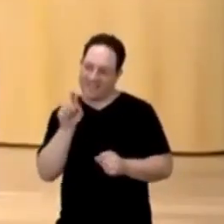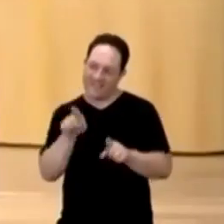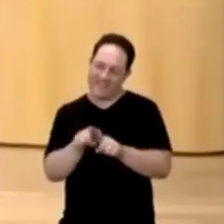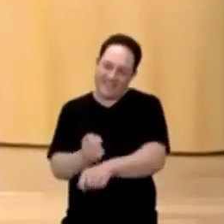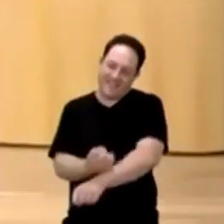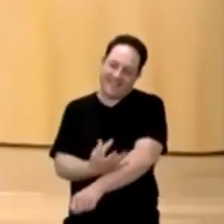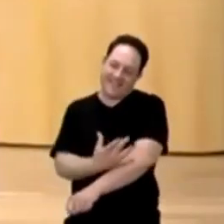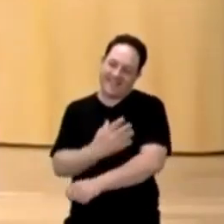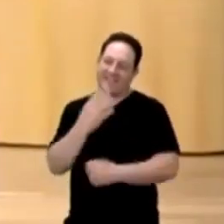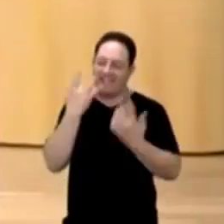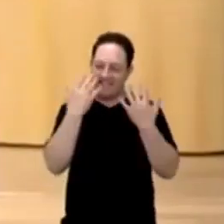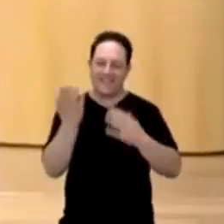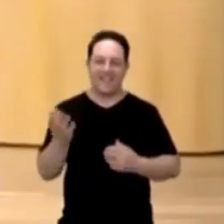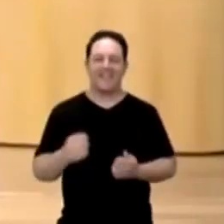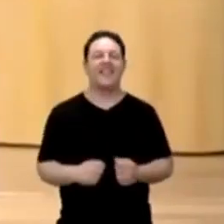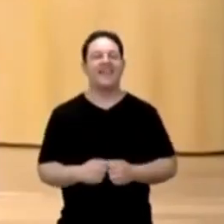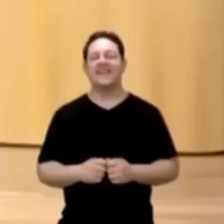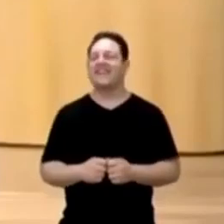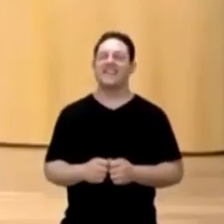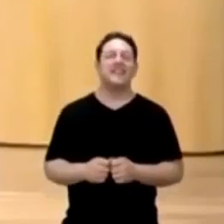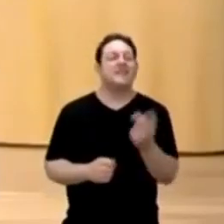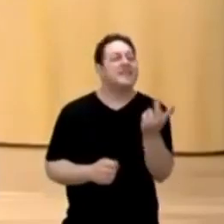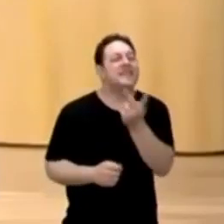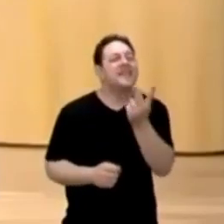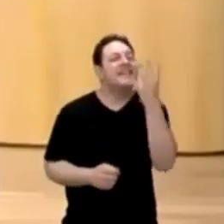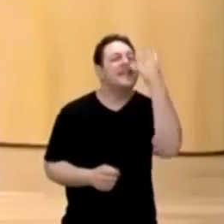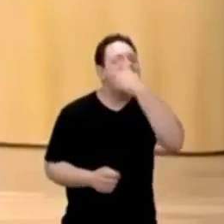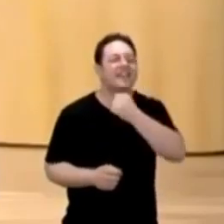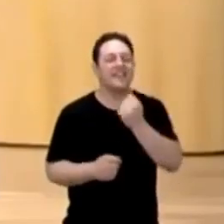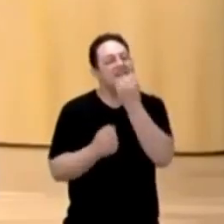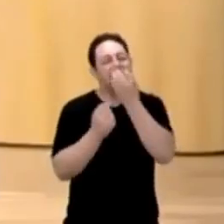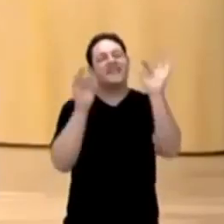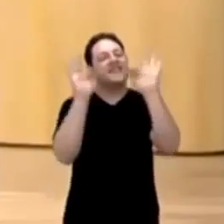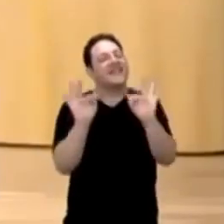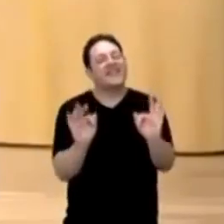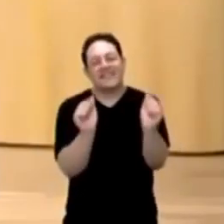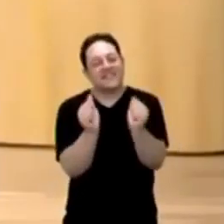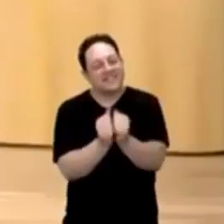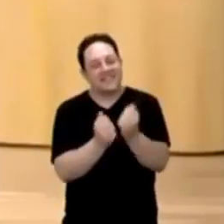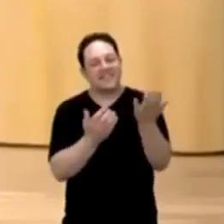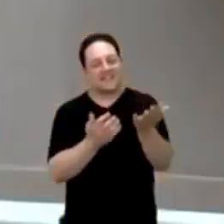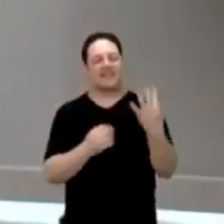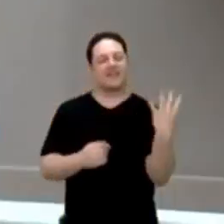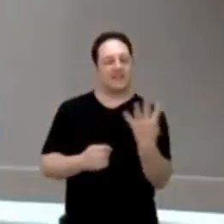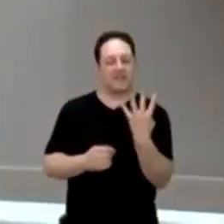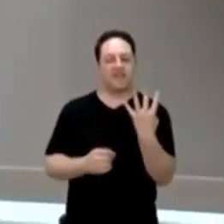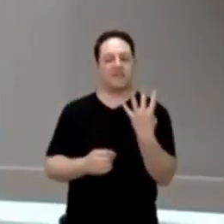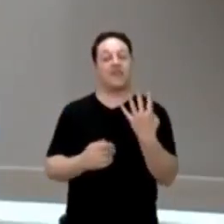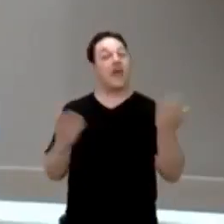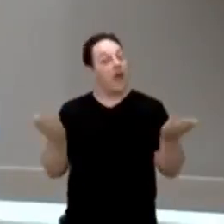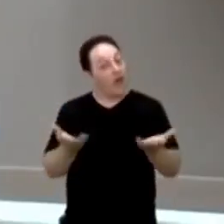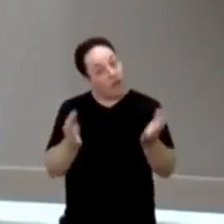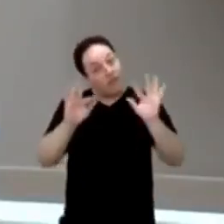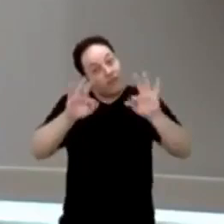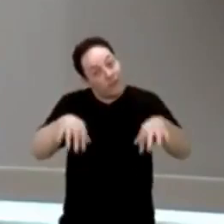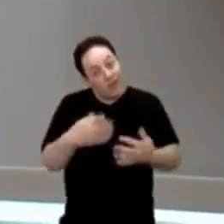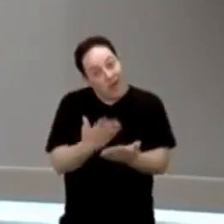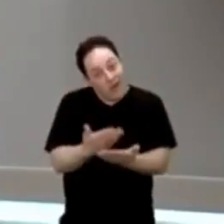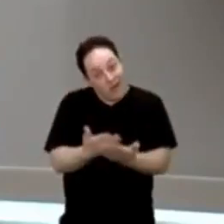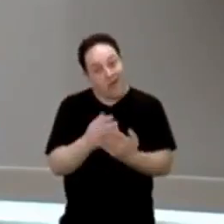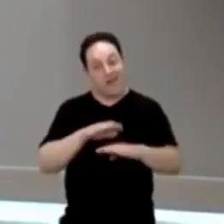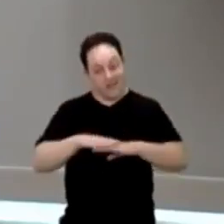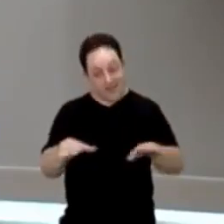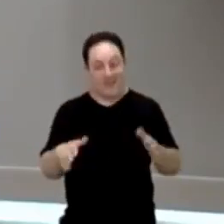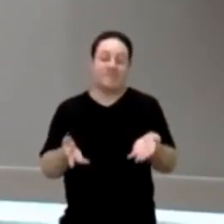emocionado. Vocês são lindos e lindas, eu estou muito feliz que a gente está aqui. E a gente está chegando no finalzinho da nossa